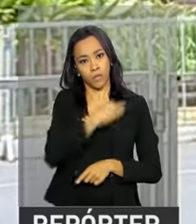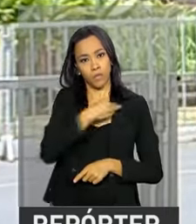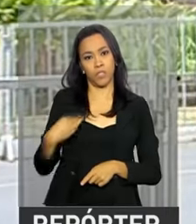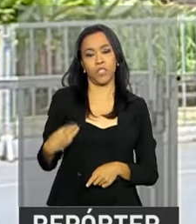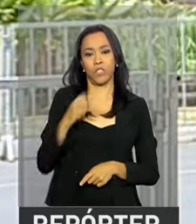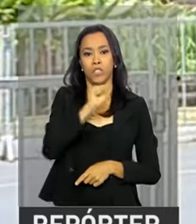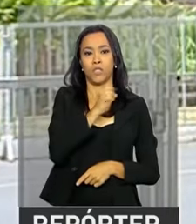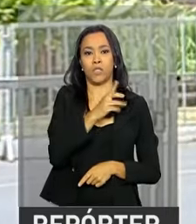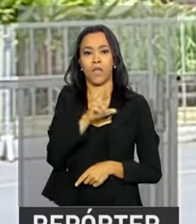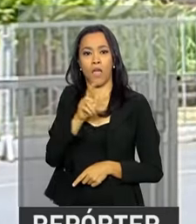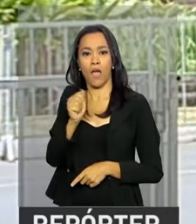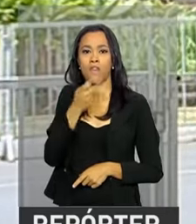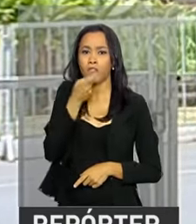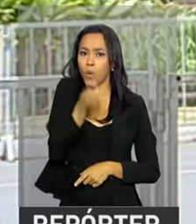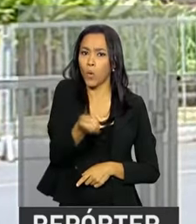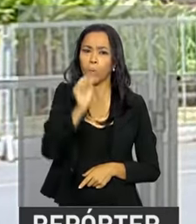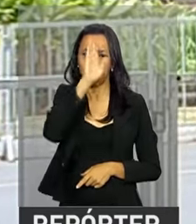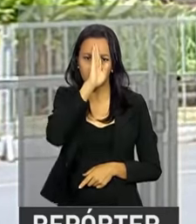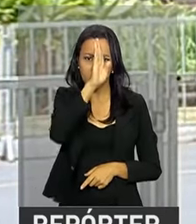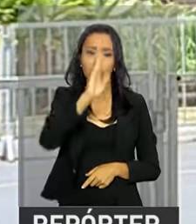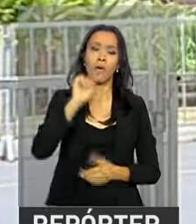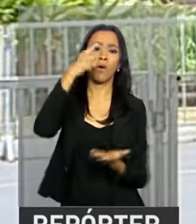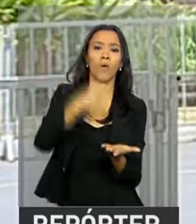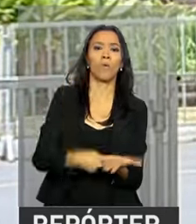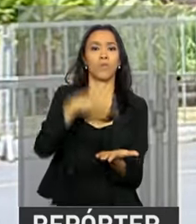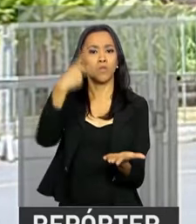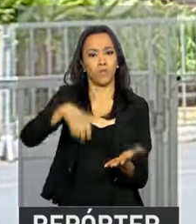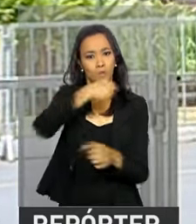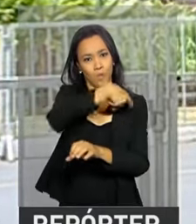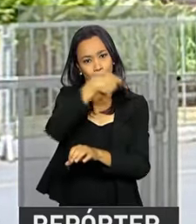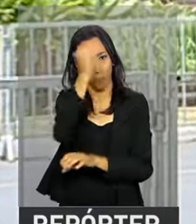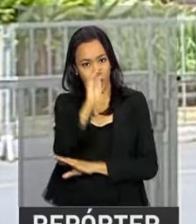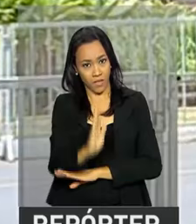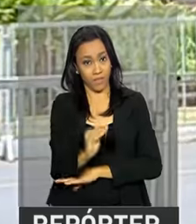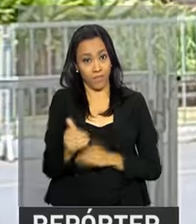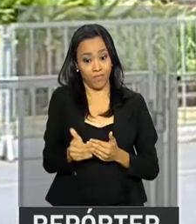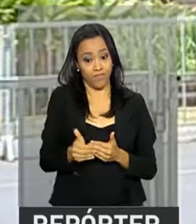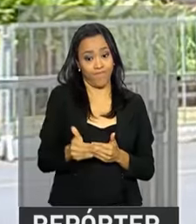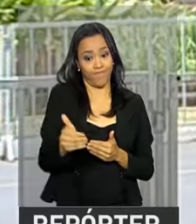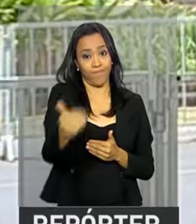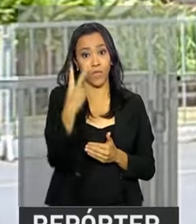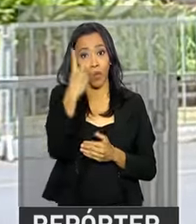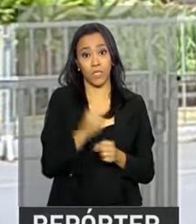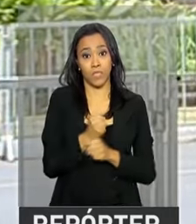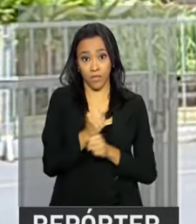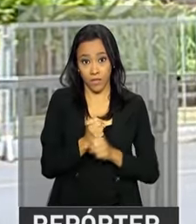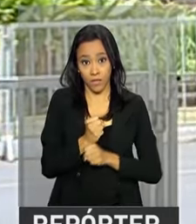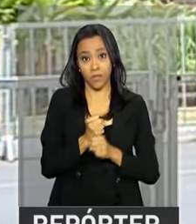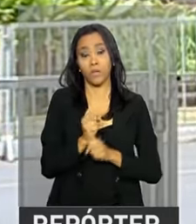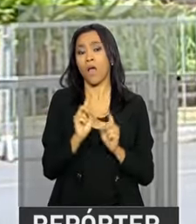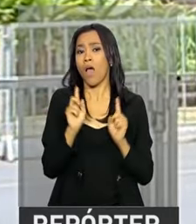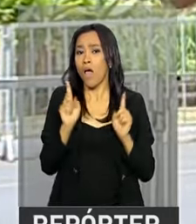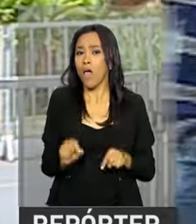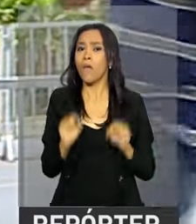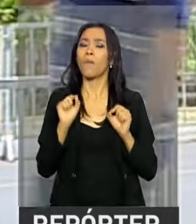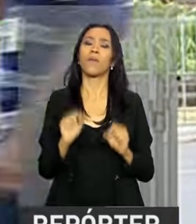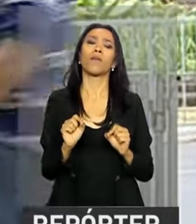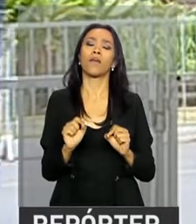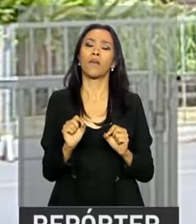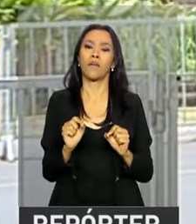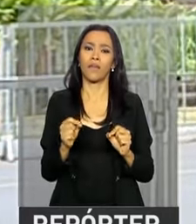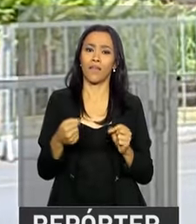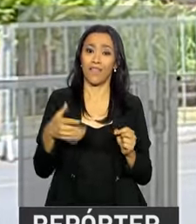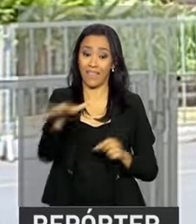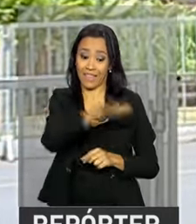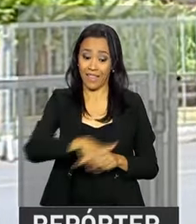dos principais compromissos do Brasil agora à frente do grupo pelos próximos 2 anos é com a cooperação